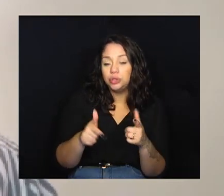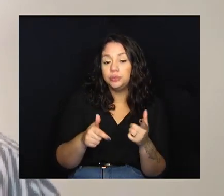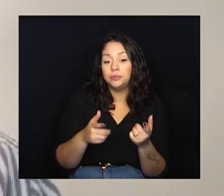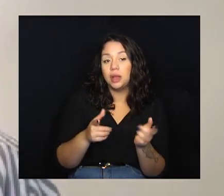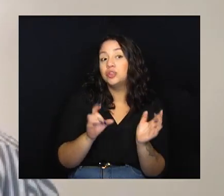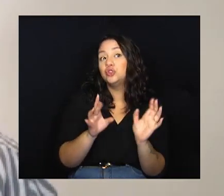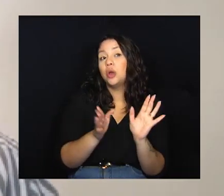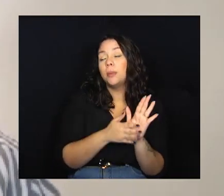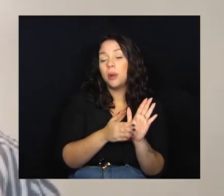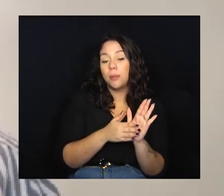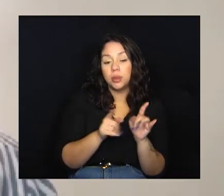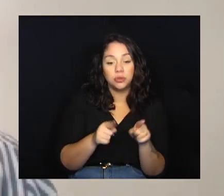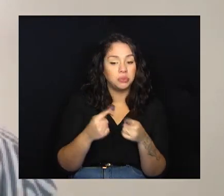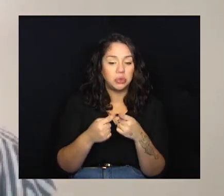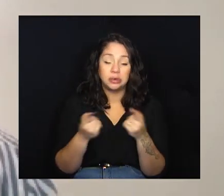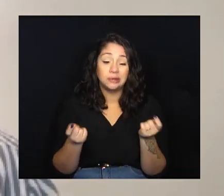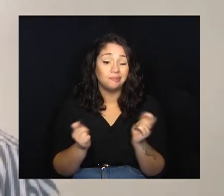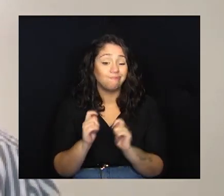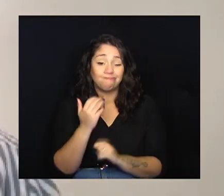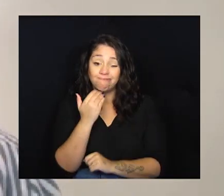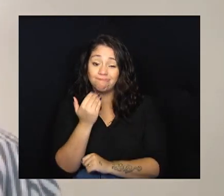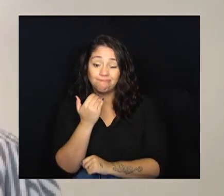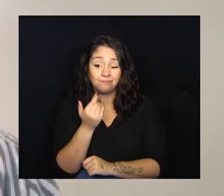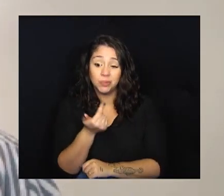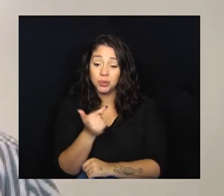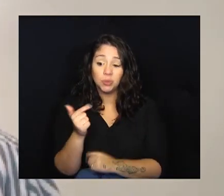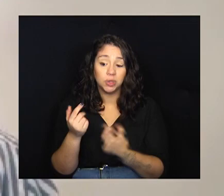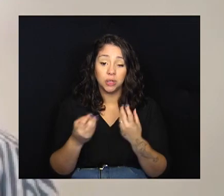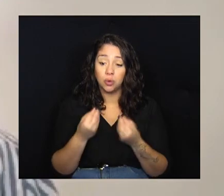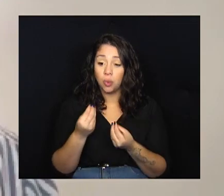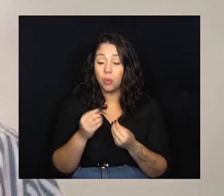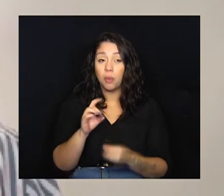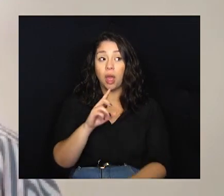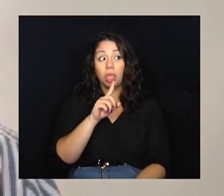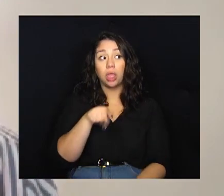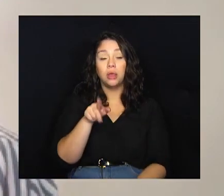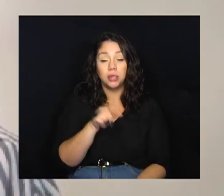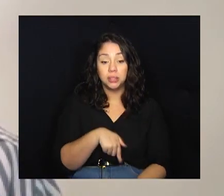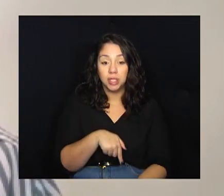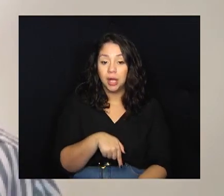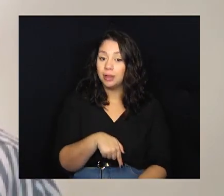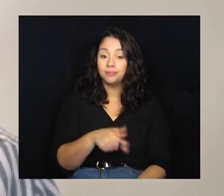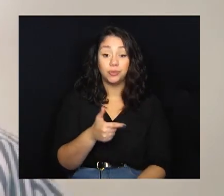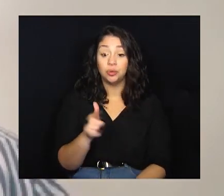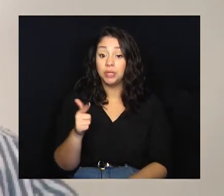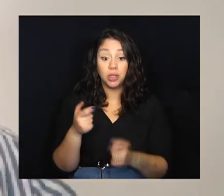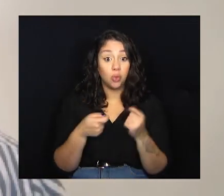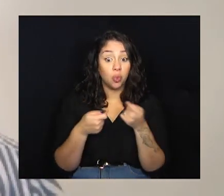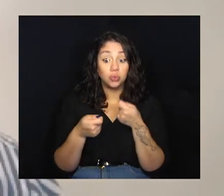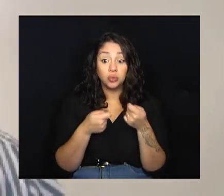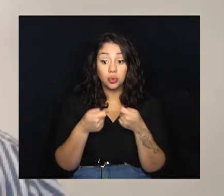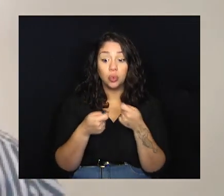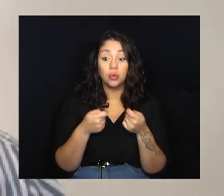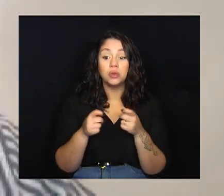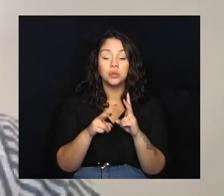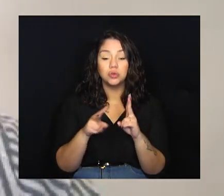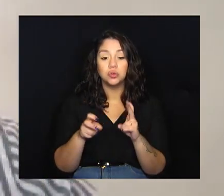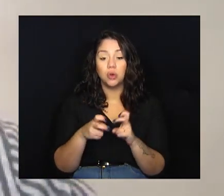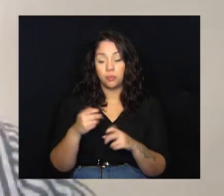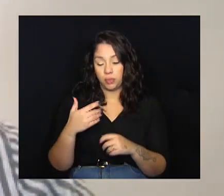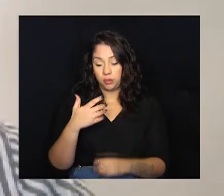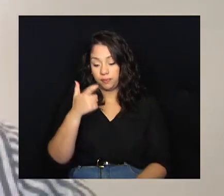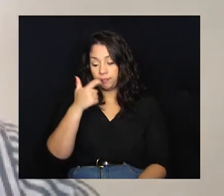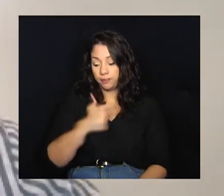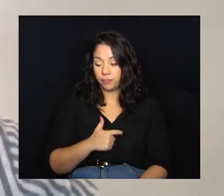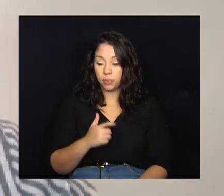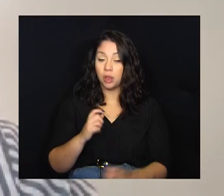e isso porque não é possível não tem como a gente isentar e a gente não tem esse controle né sobre a Biologia do ser eu posso colocar